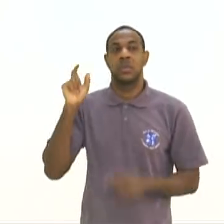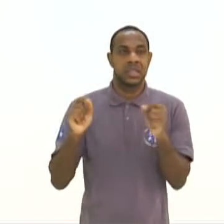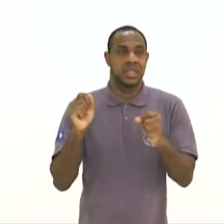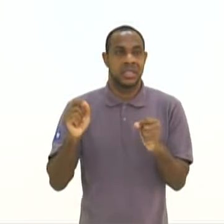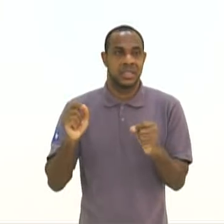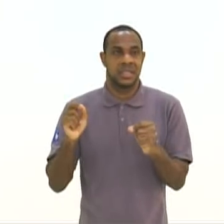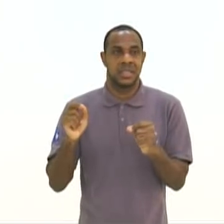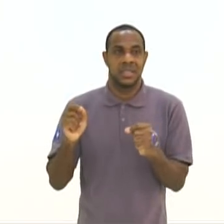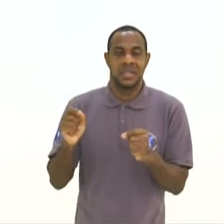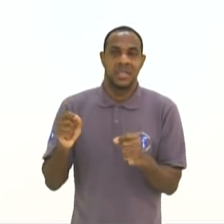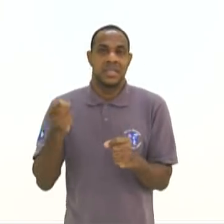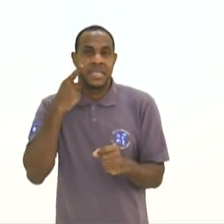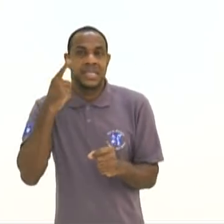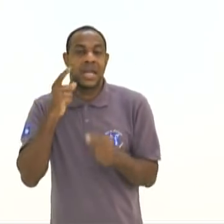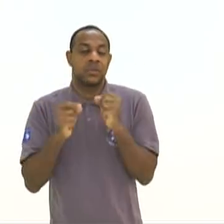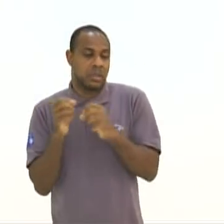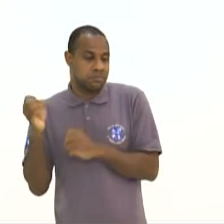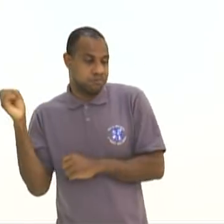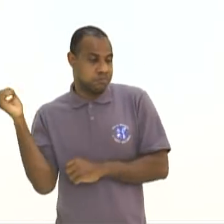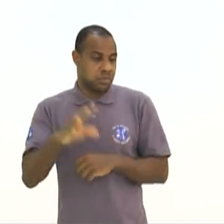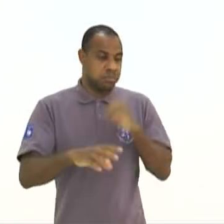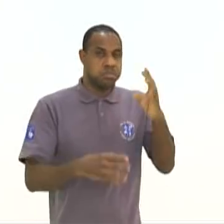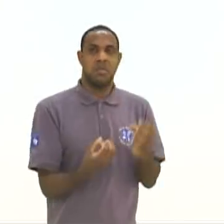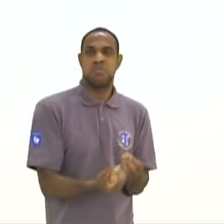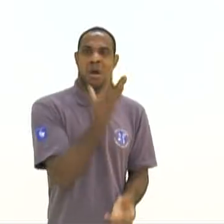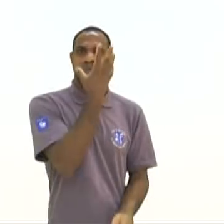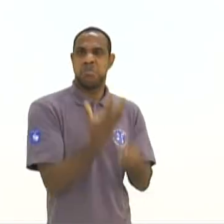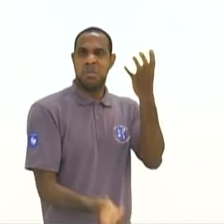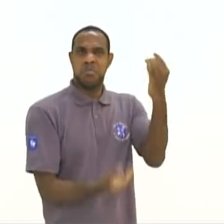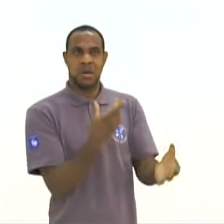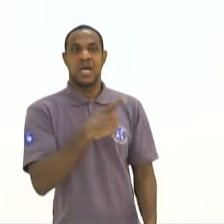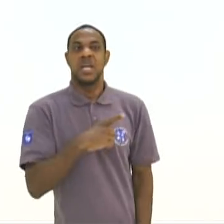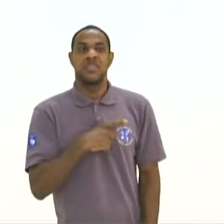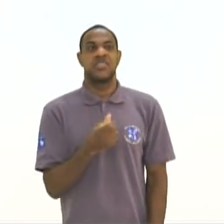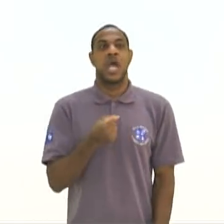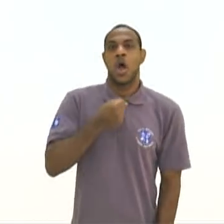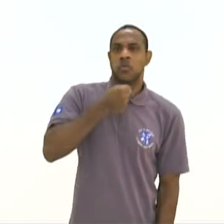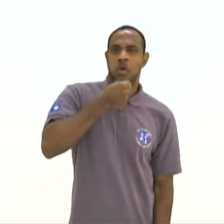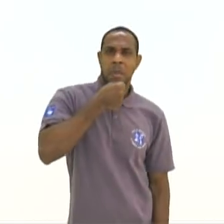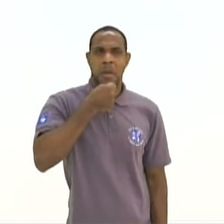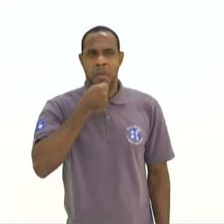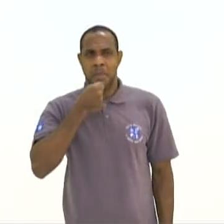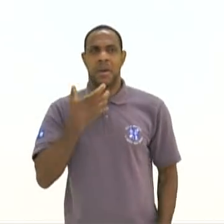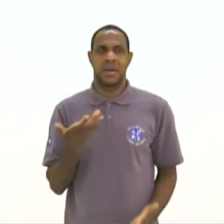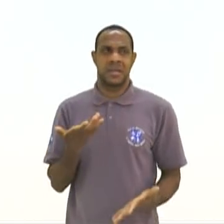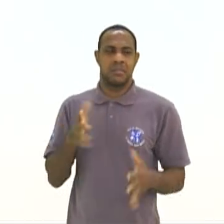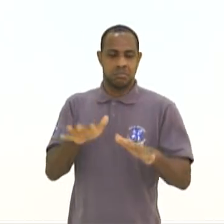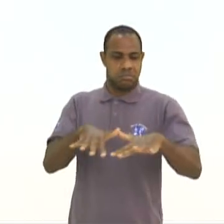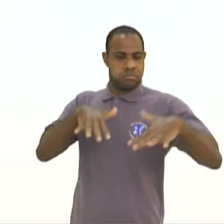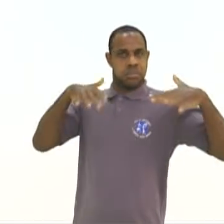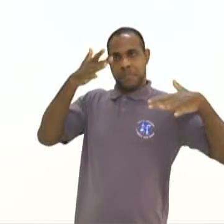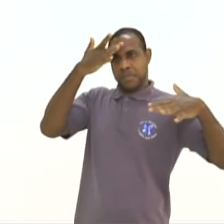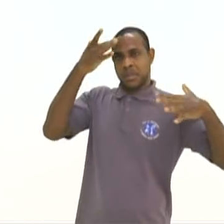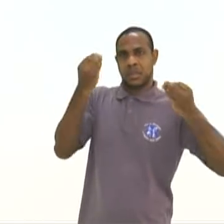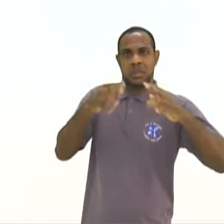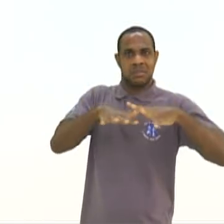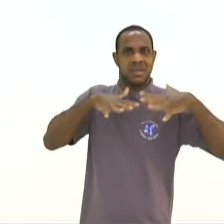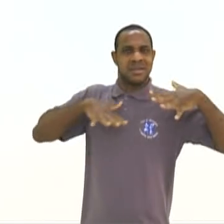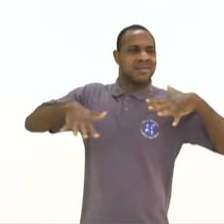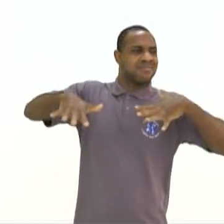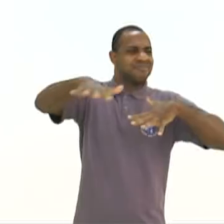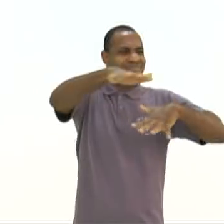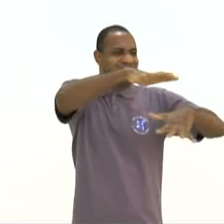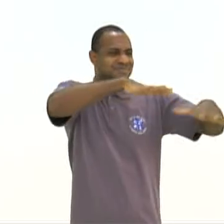ao Rio Centro. Nesse dia 30 de abril, havia um show para acontecer no Rio Centro e que estava lotado